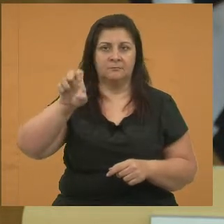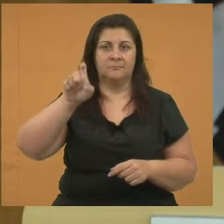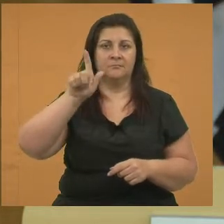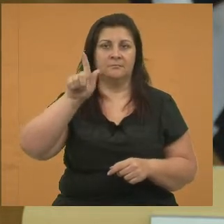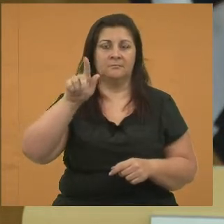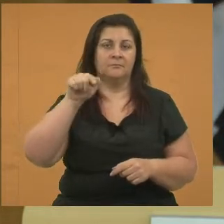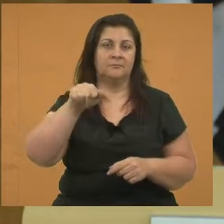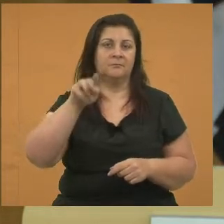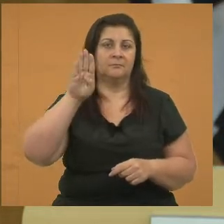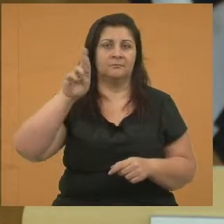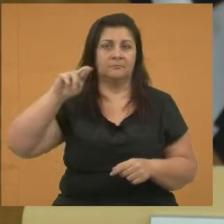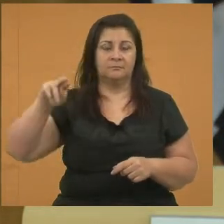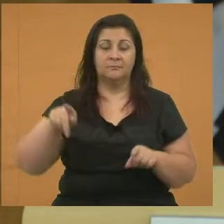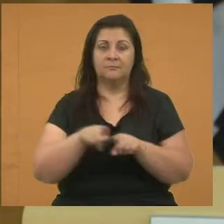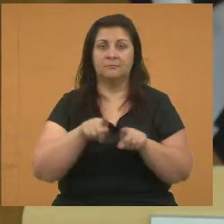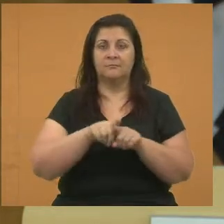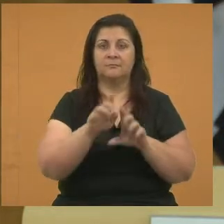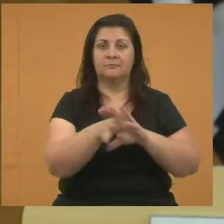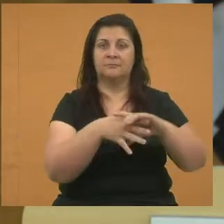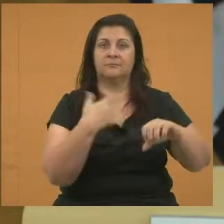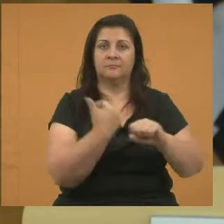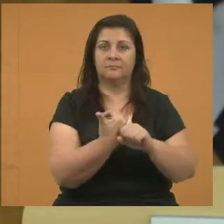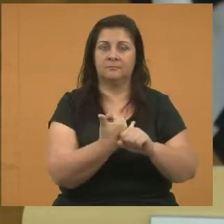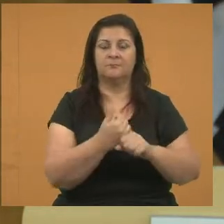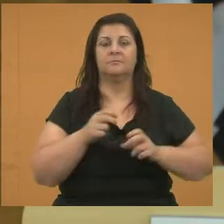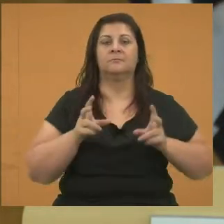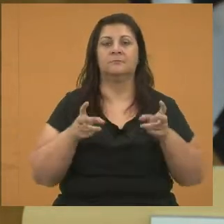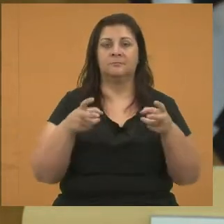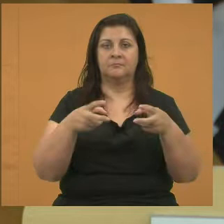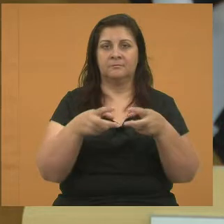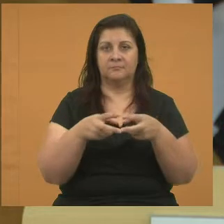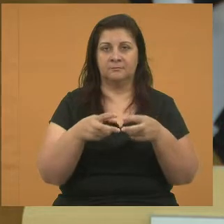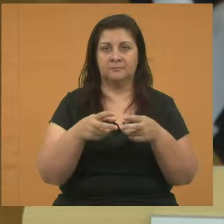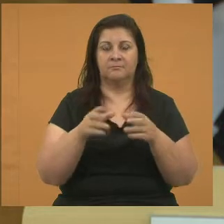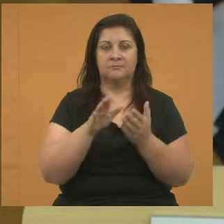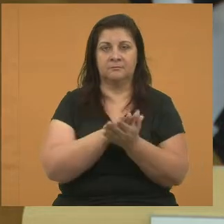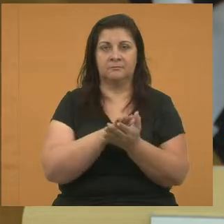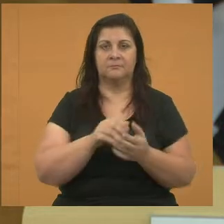www.jacareí.sp.leg.br e também no canal do YouTube da TV Câmara Jacareí.